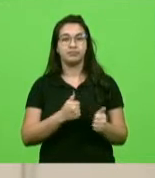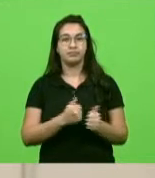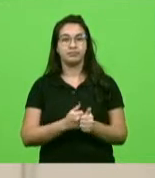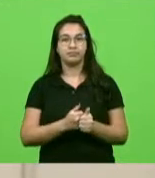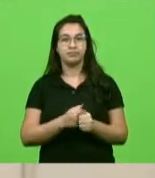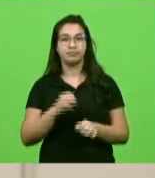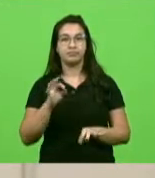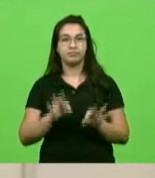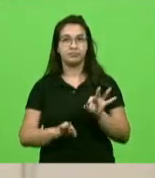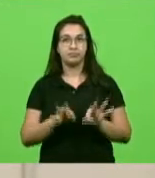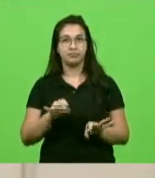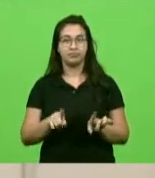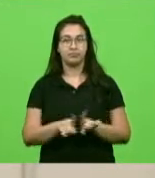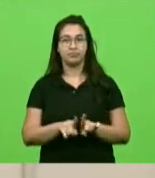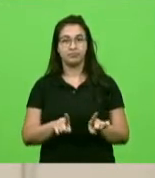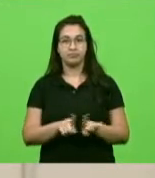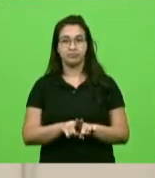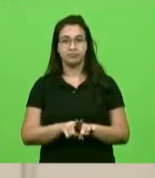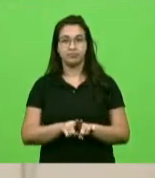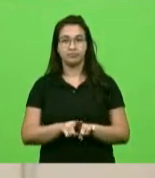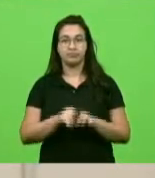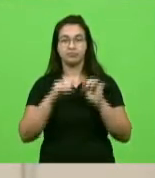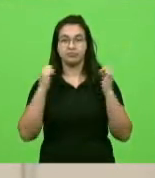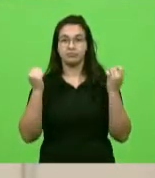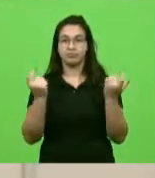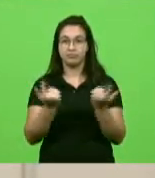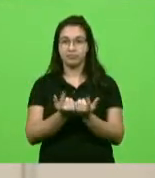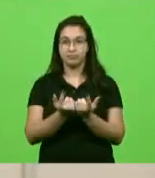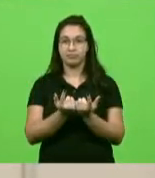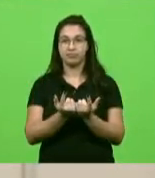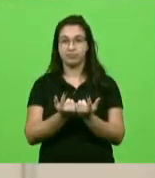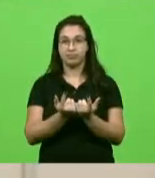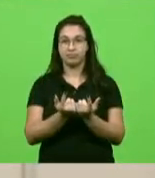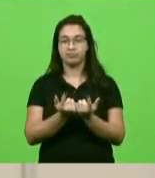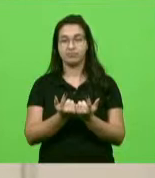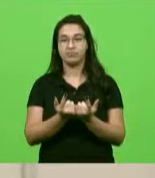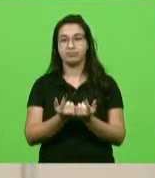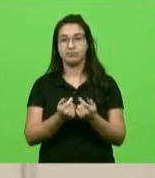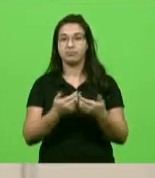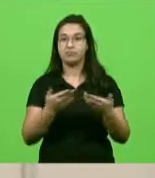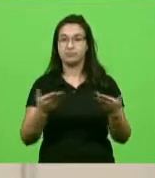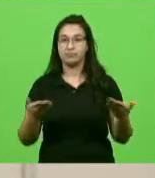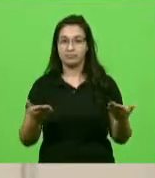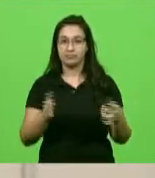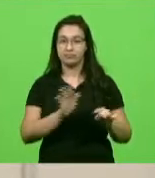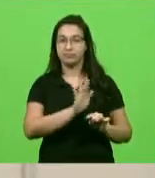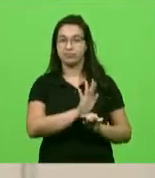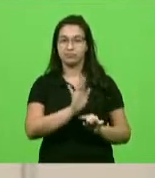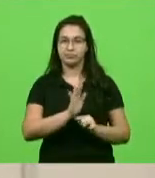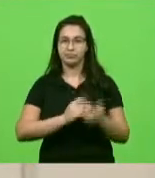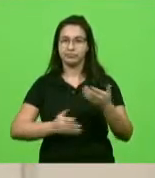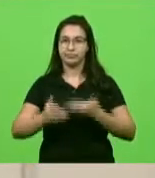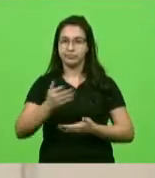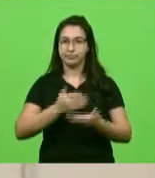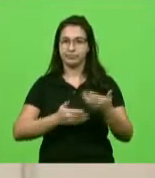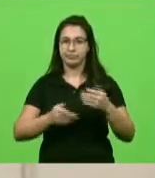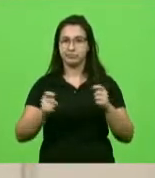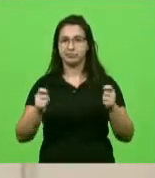Assembleia Legislativa, pelo suporte indispensável à boa realização